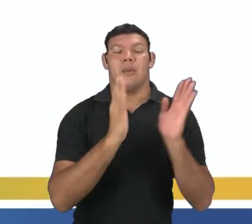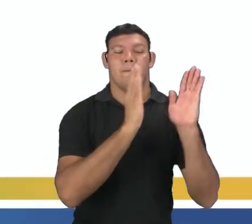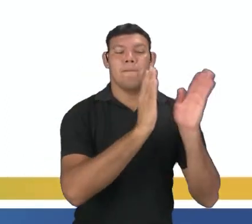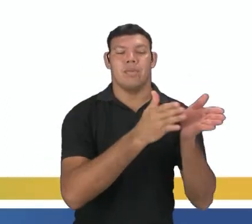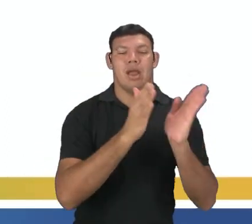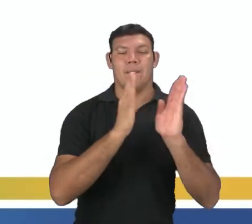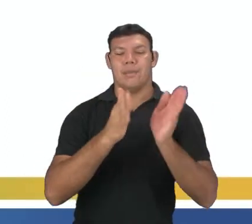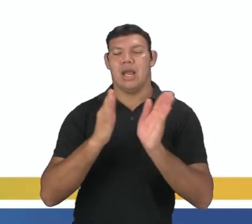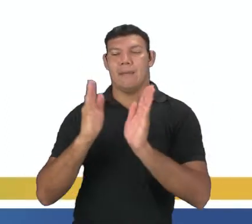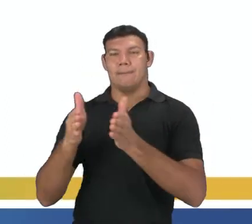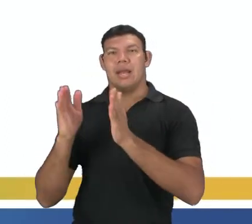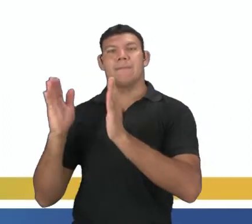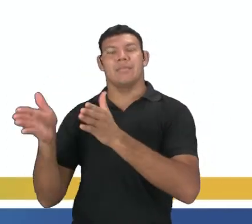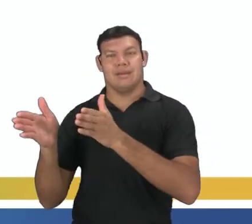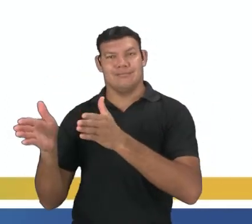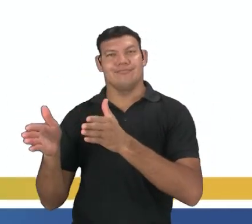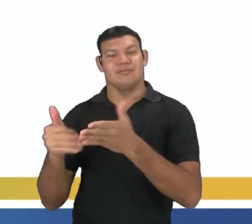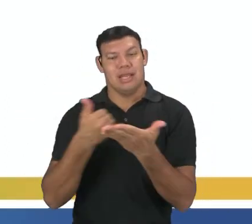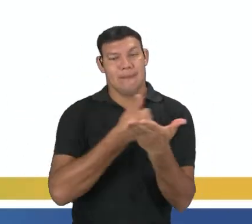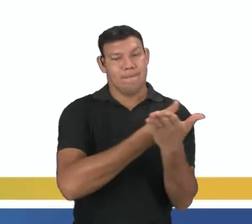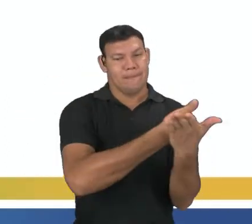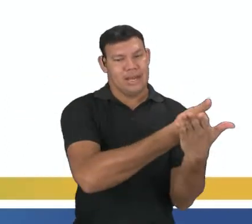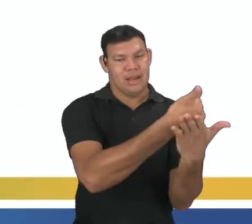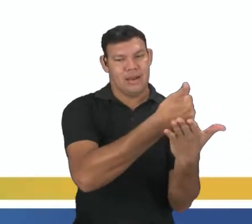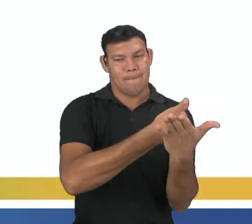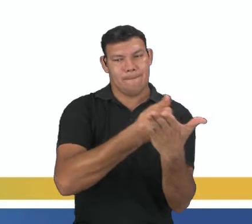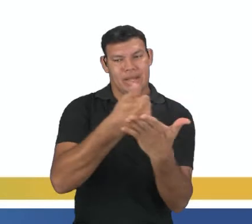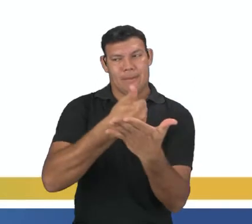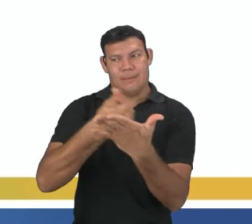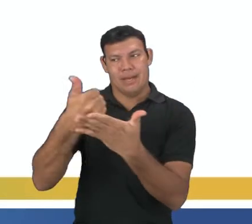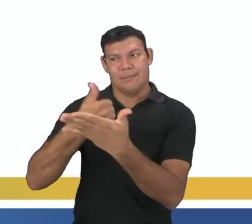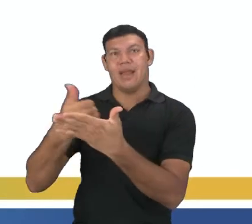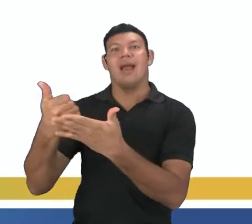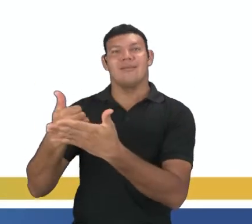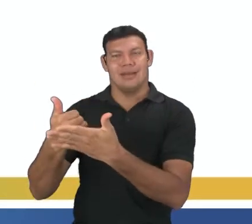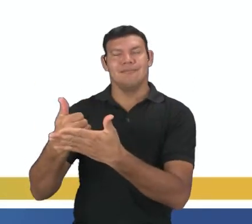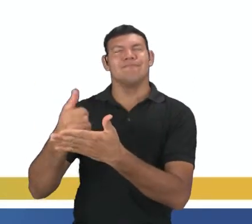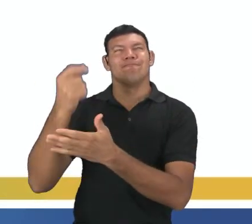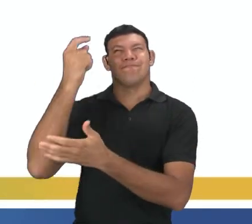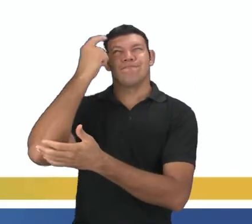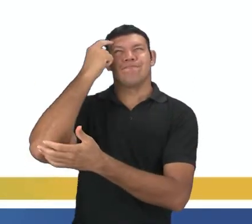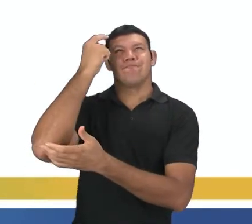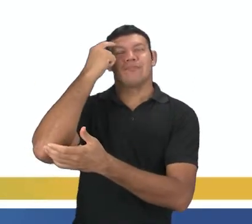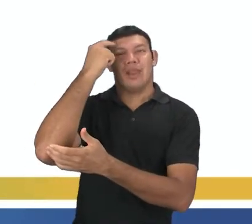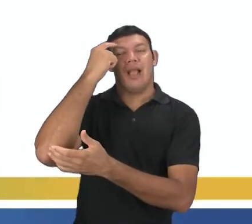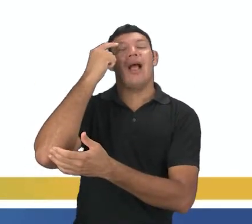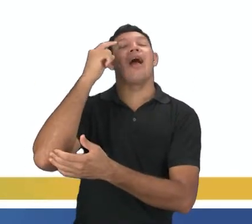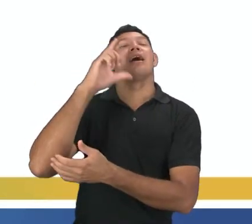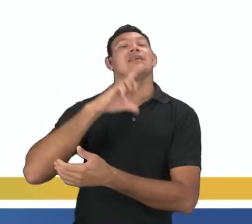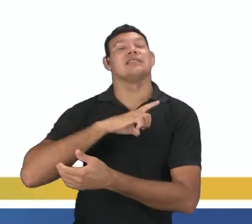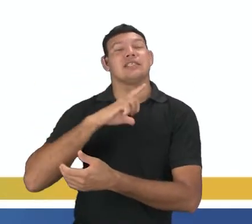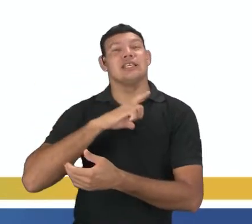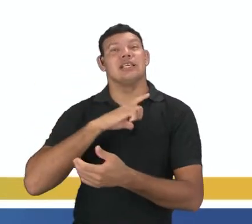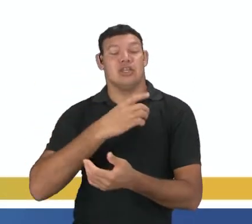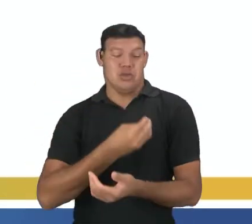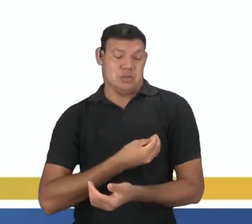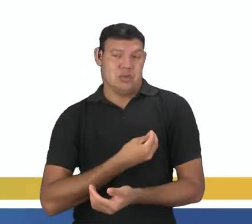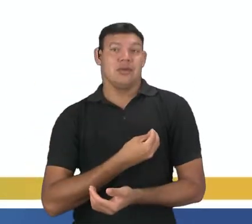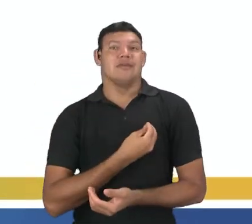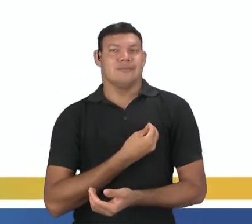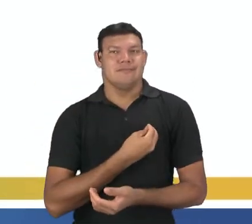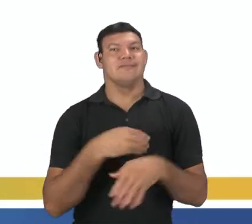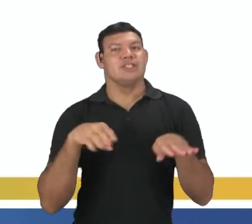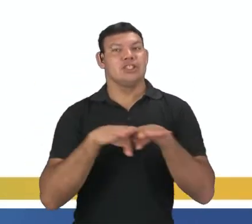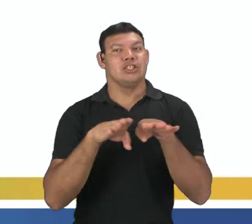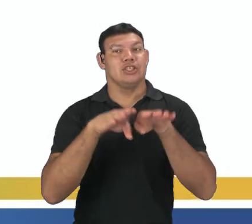ações, Ela tem que ter uma lógica, uma sequência lógica, que faz com que a narrativa exista e tenha uma estrutura,